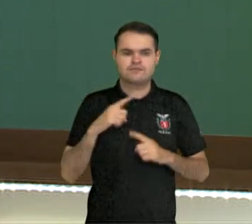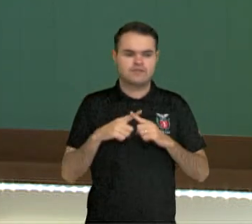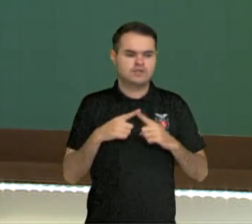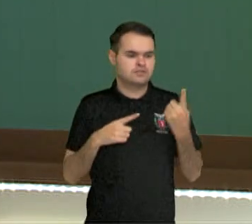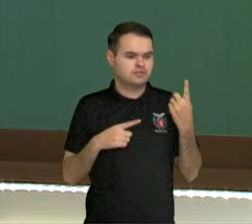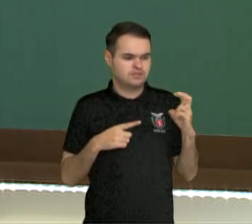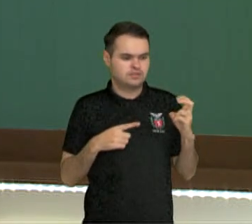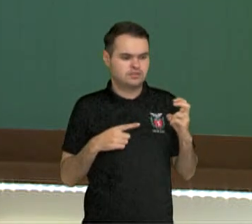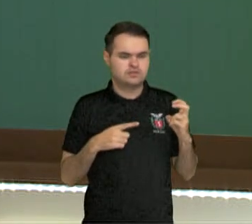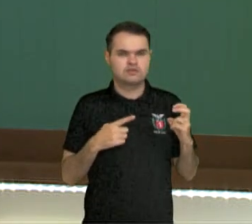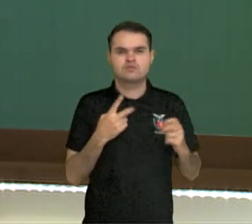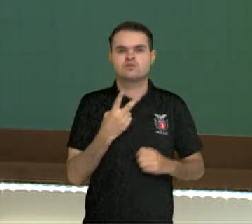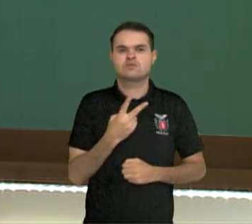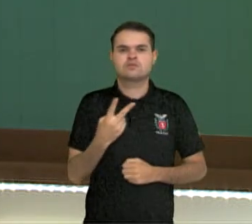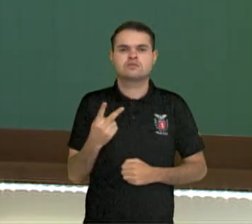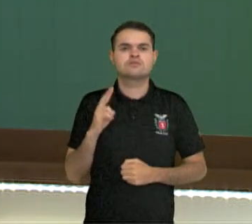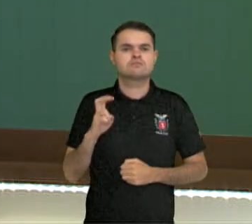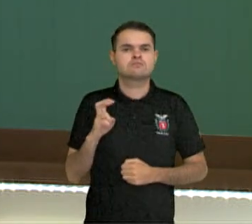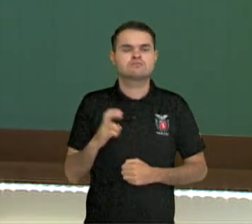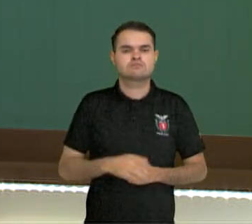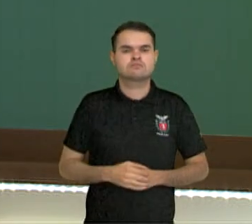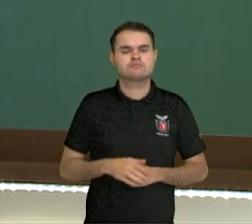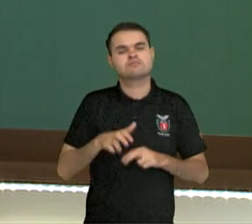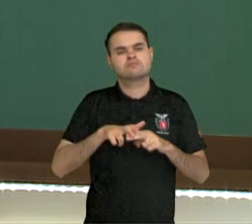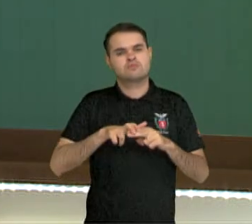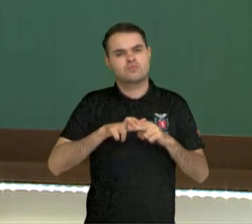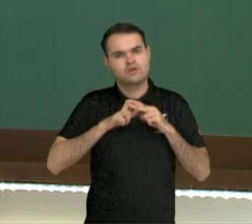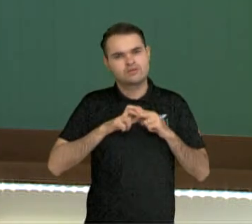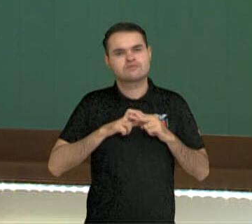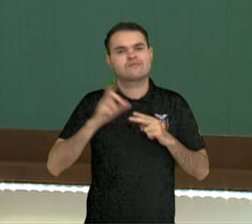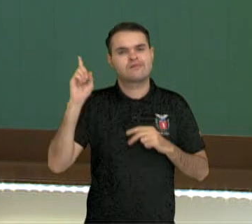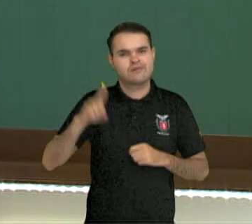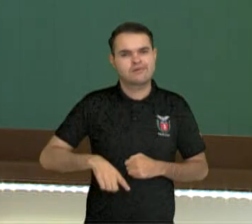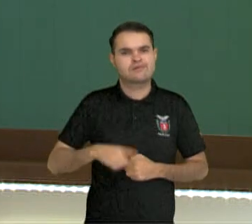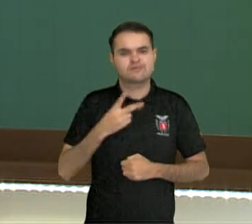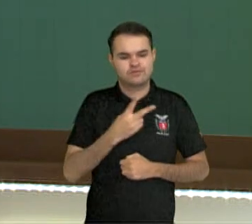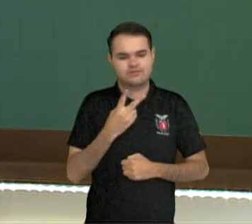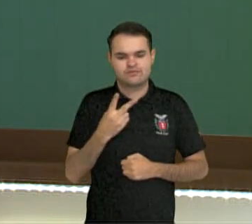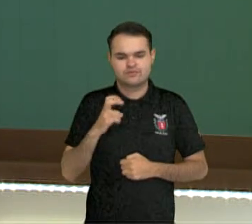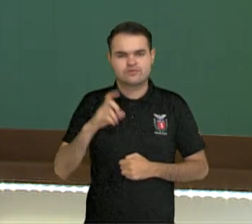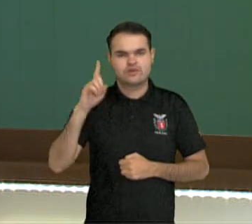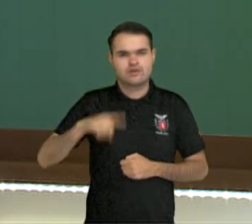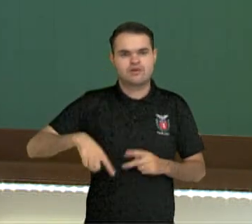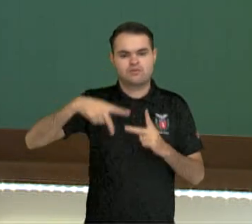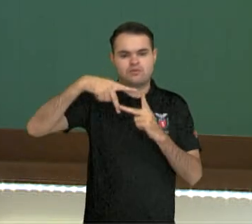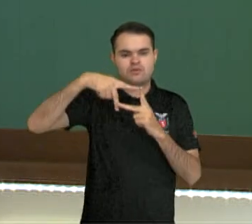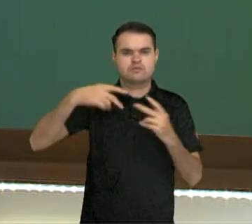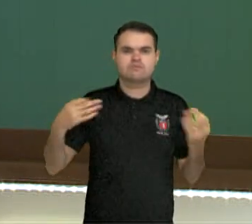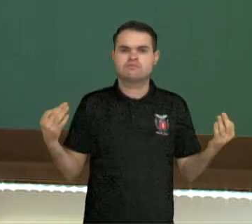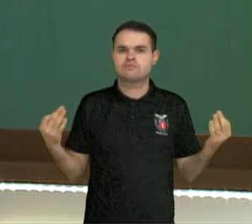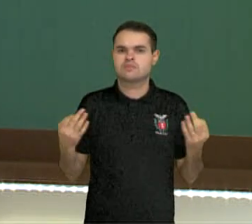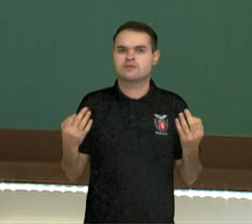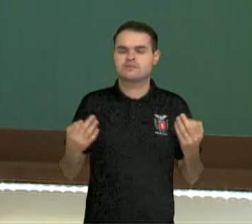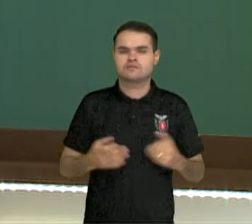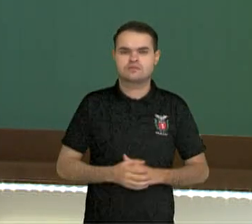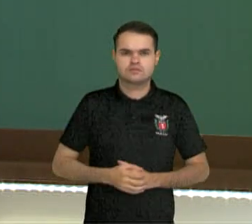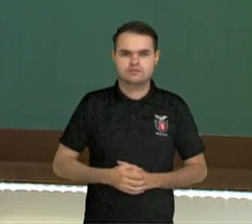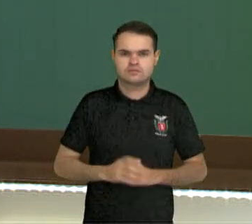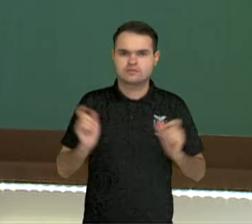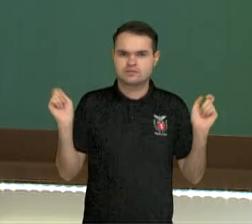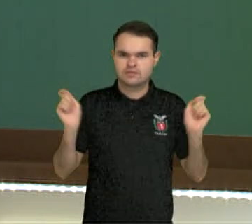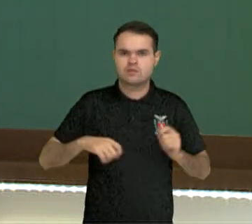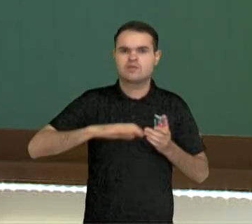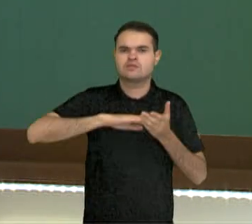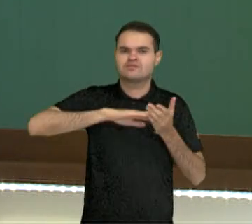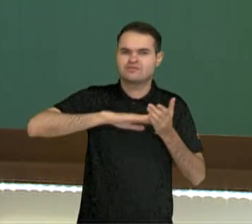15 é 225. Portanto, esse 225 é chamado de quadrado perfeito. Eu consigo extrair a